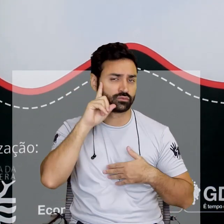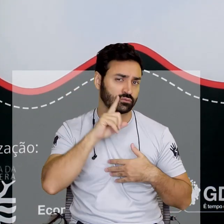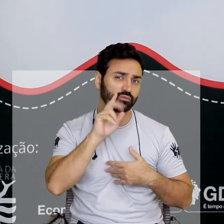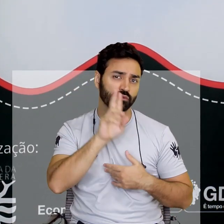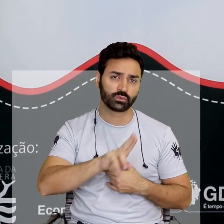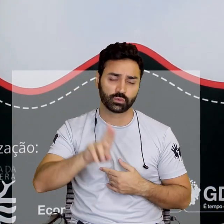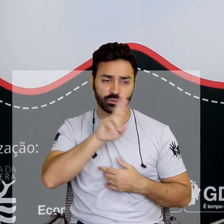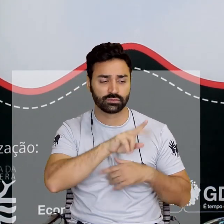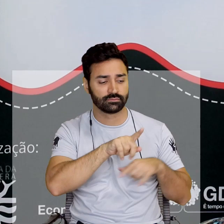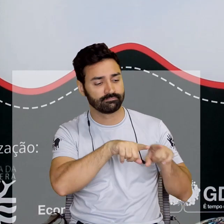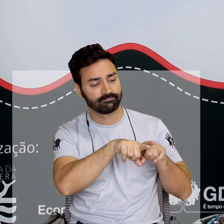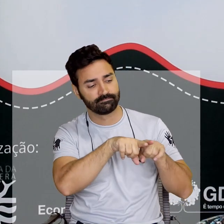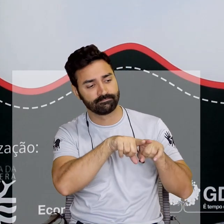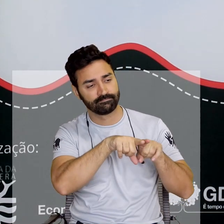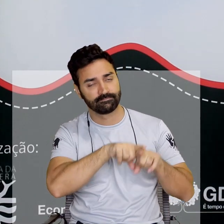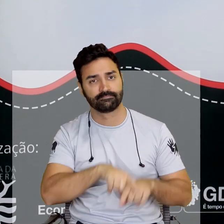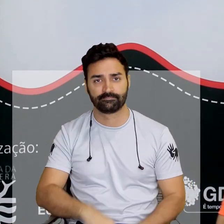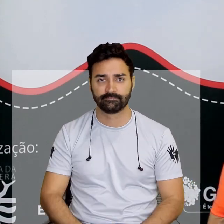ok?